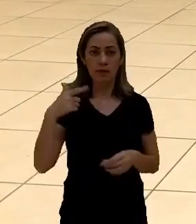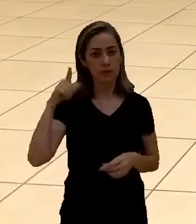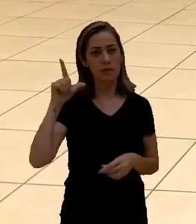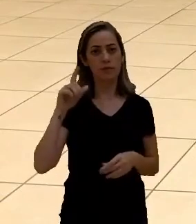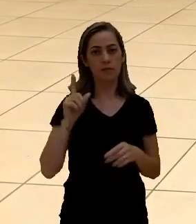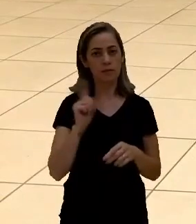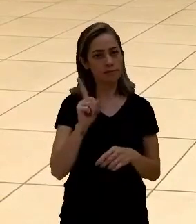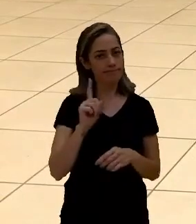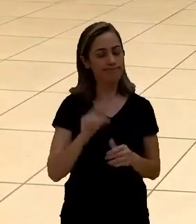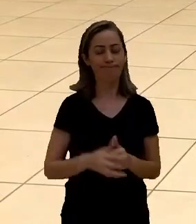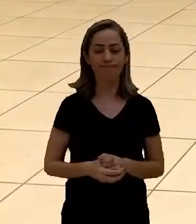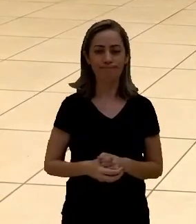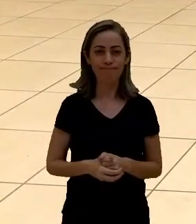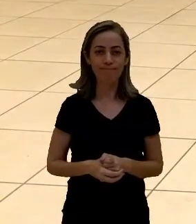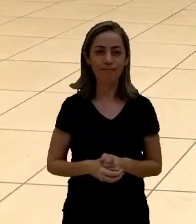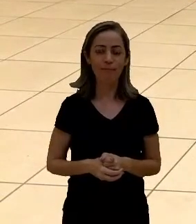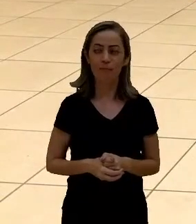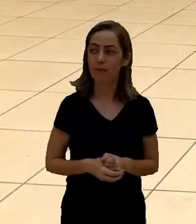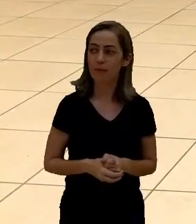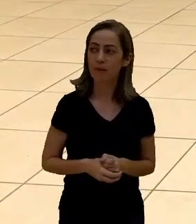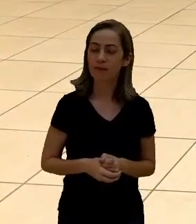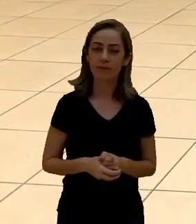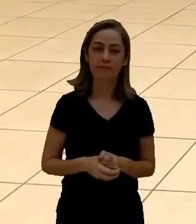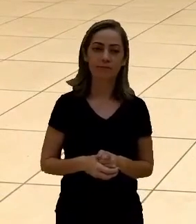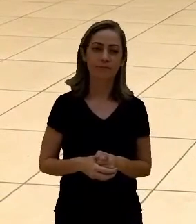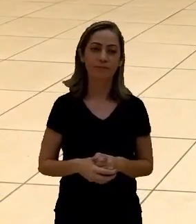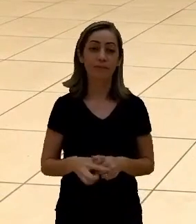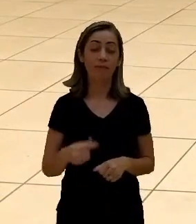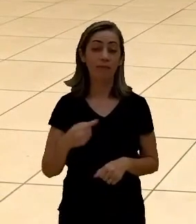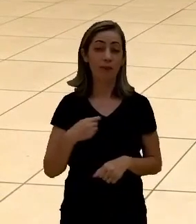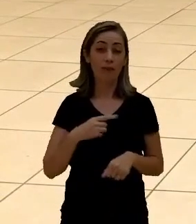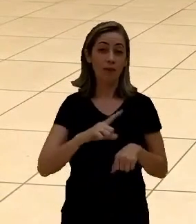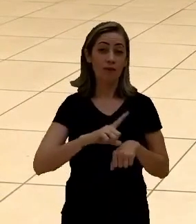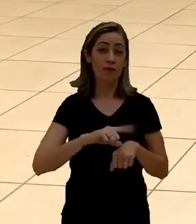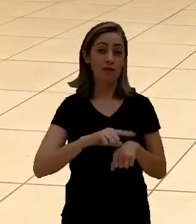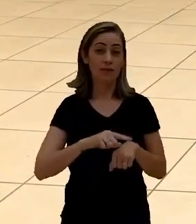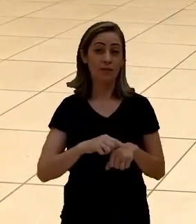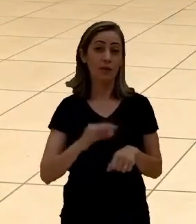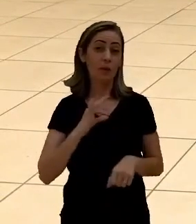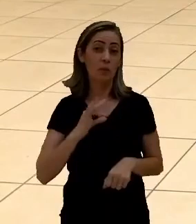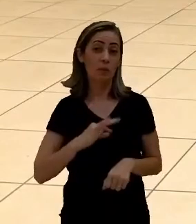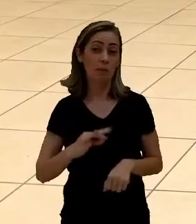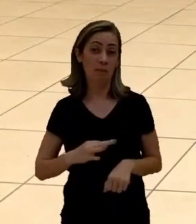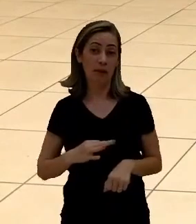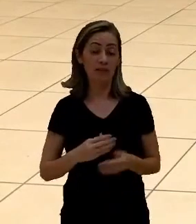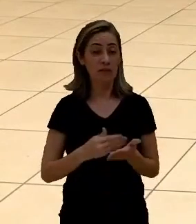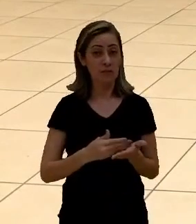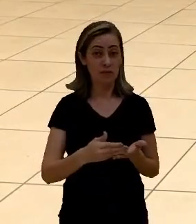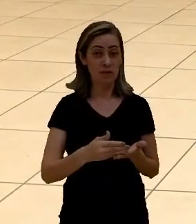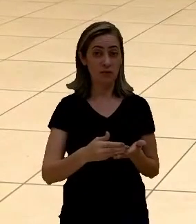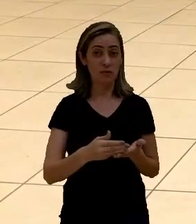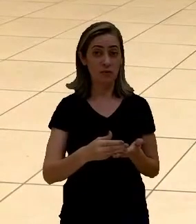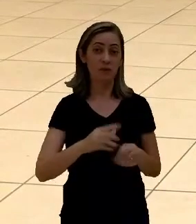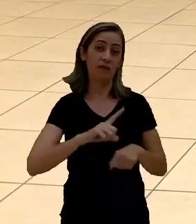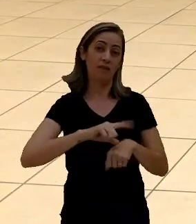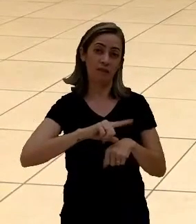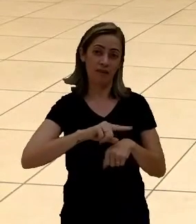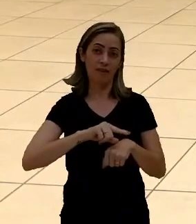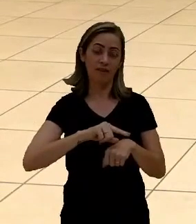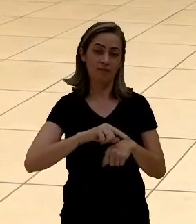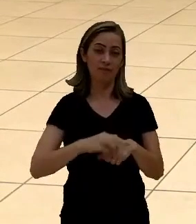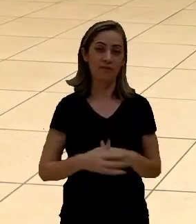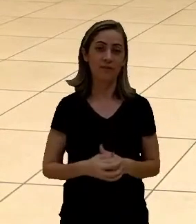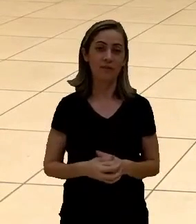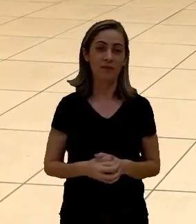eh o que eu quero dizer assim às vezes eu tô atrasado porque o padre que começou fora do horário a missa é às 10 ele começa às 10 e eu chego